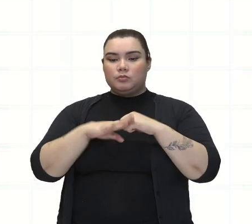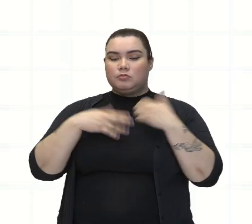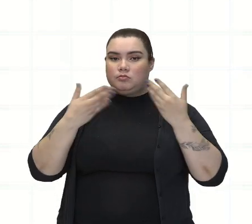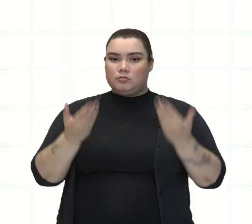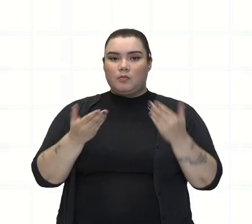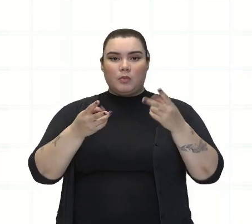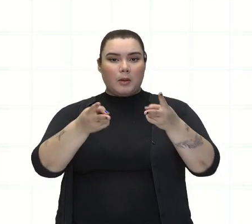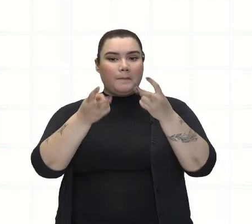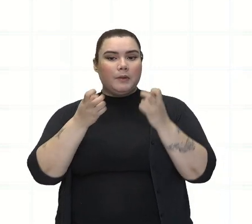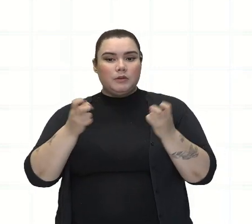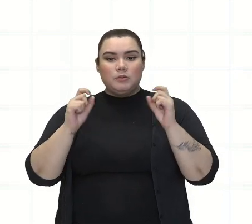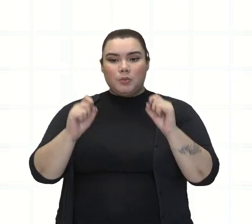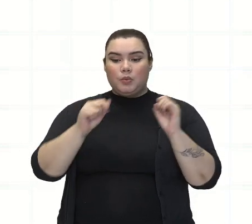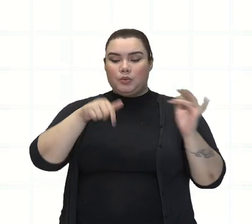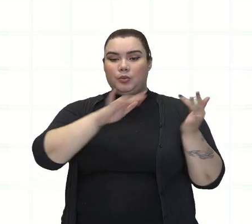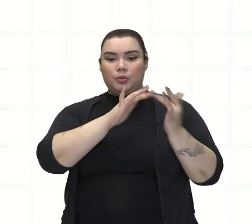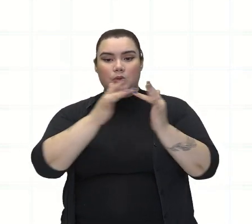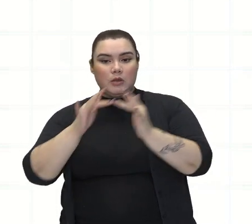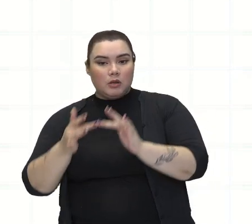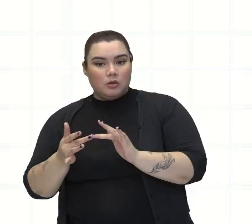que dentro de um contexto,